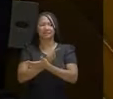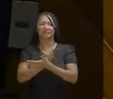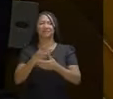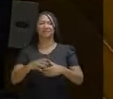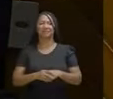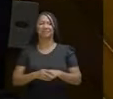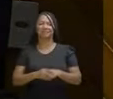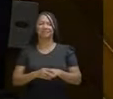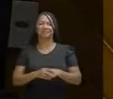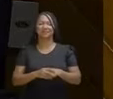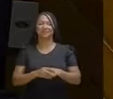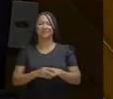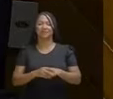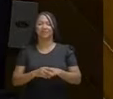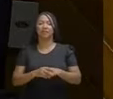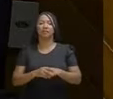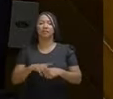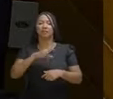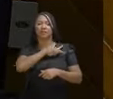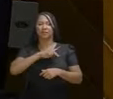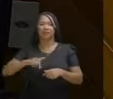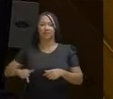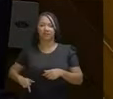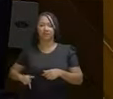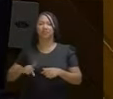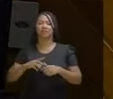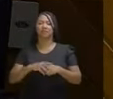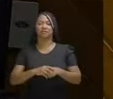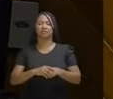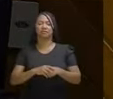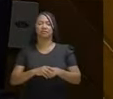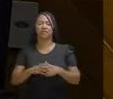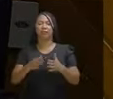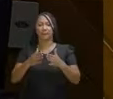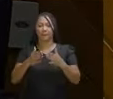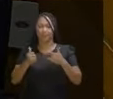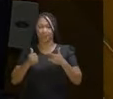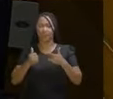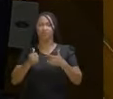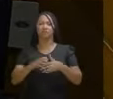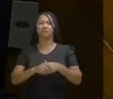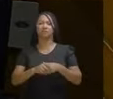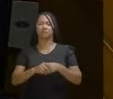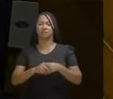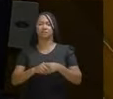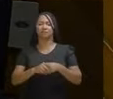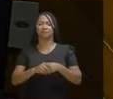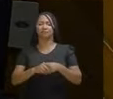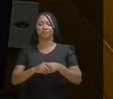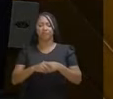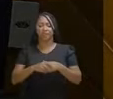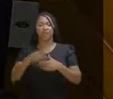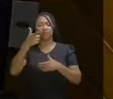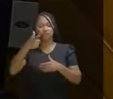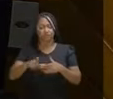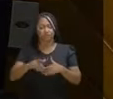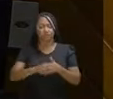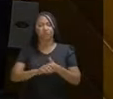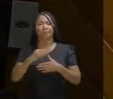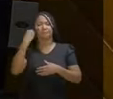caso. Senhor presidente, eu peço venha a eminente relatora, mas vou reavaliar a minha